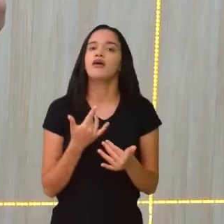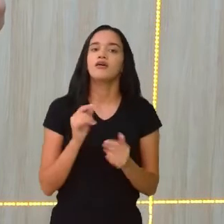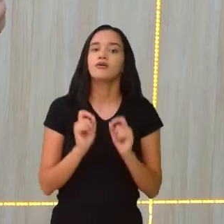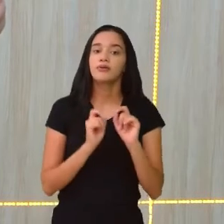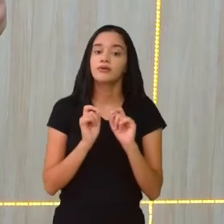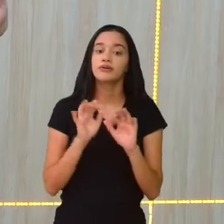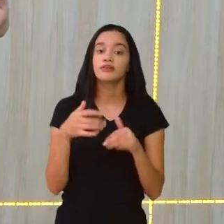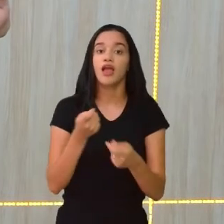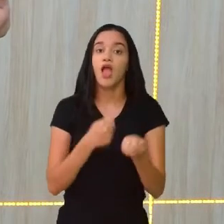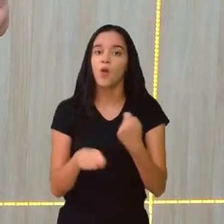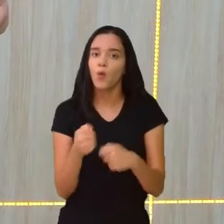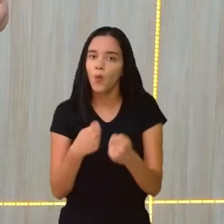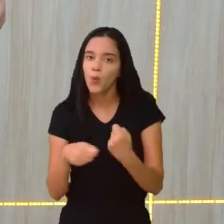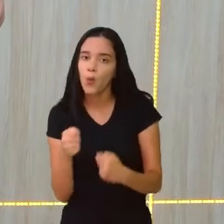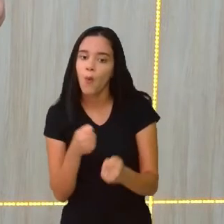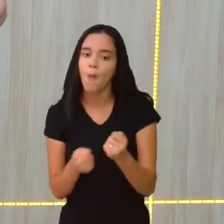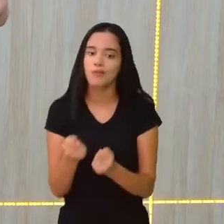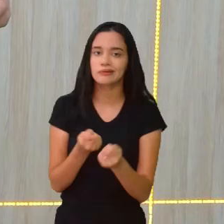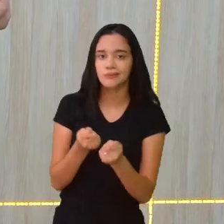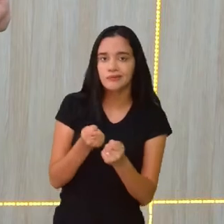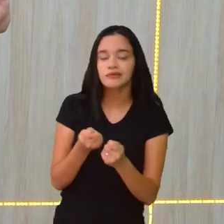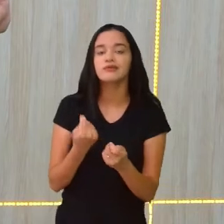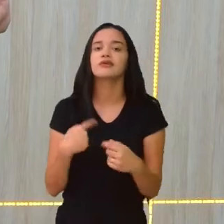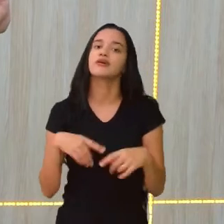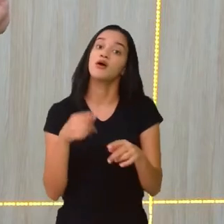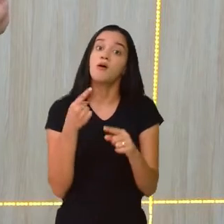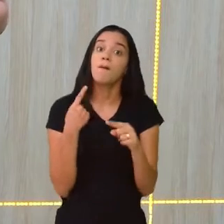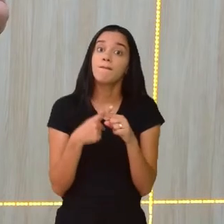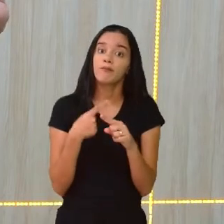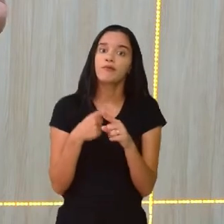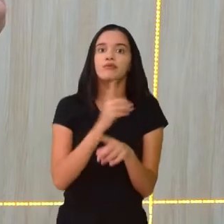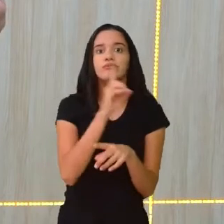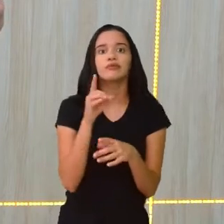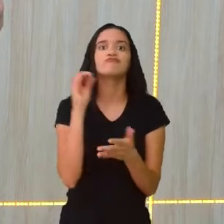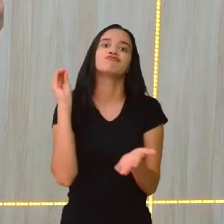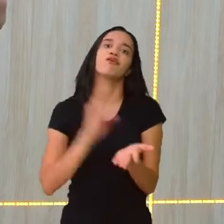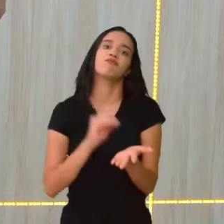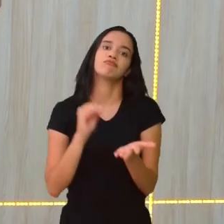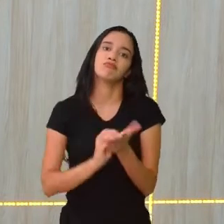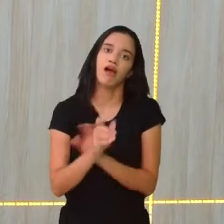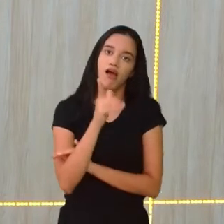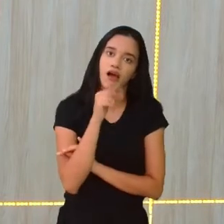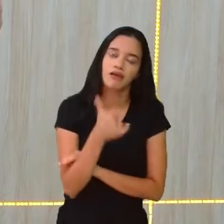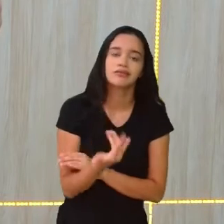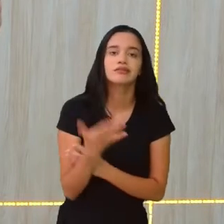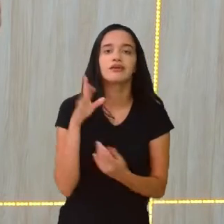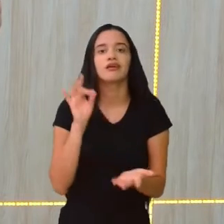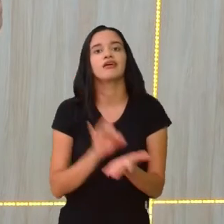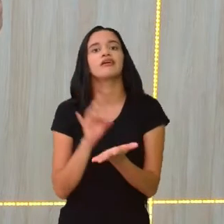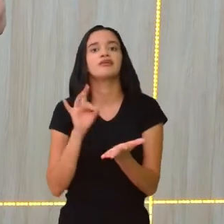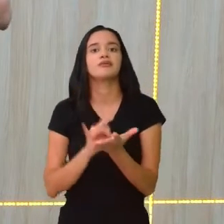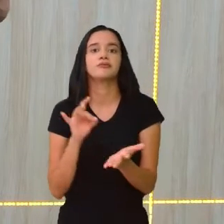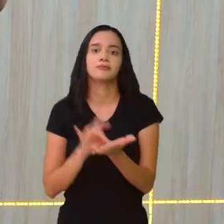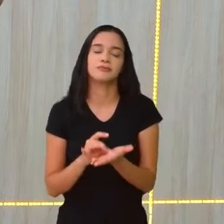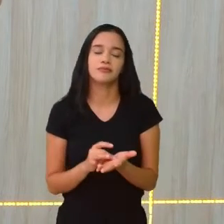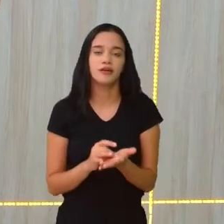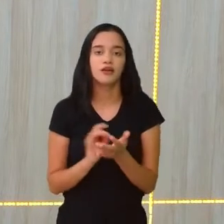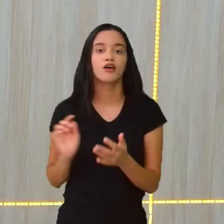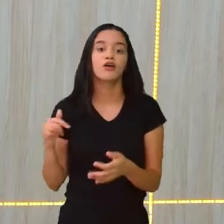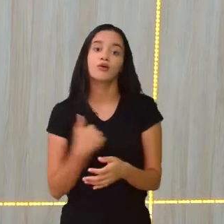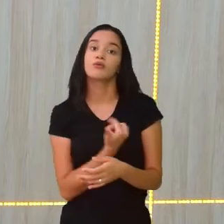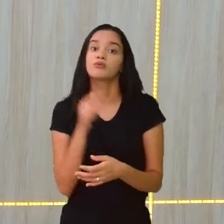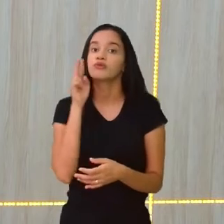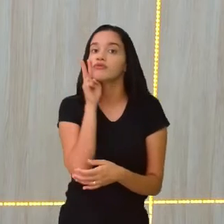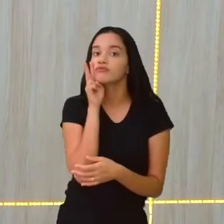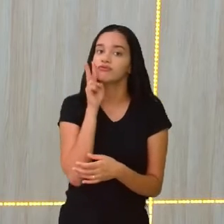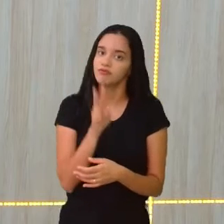questão de economizar mais e que um dia pode faltar água e não poder mais realmente fabricar o jeans. Então, quando a gente viu